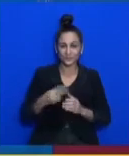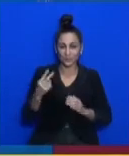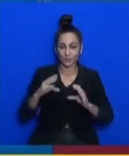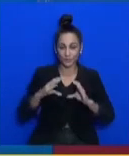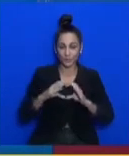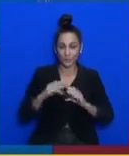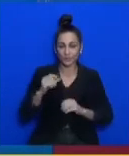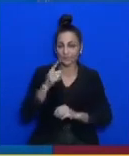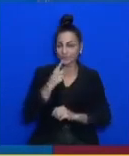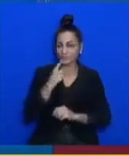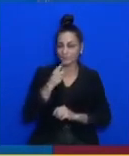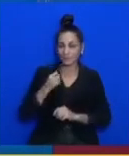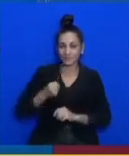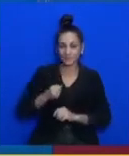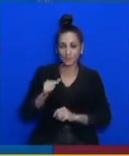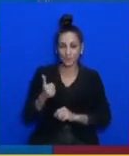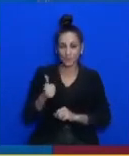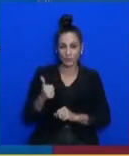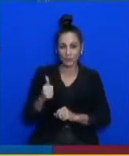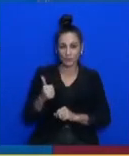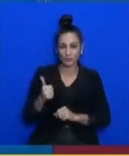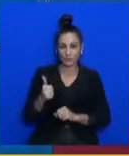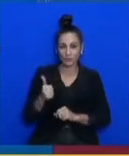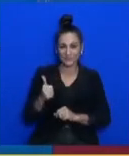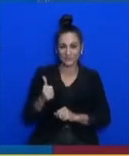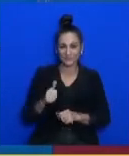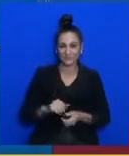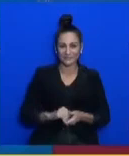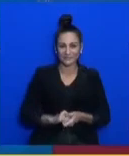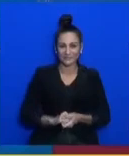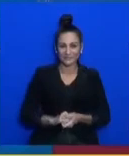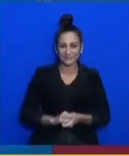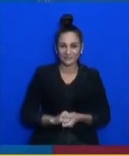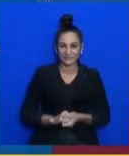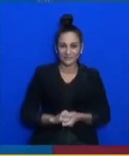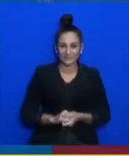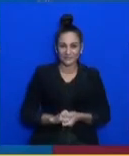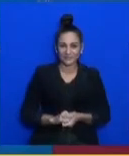Segunda bola vermelha número 11.